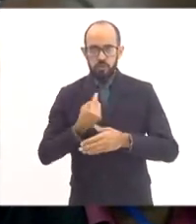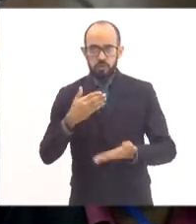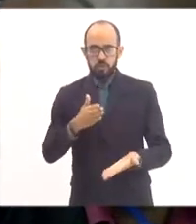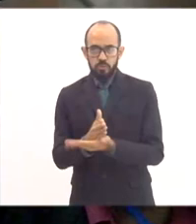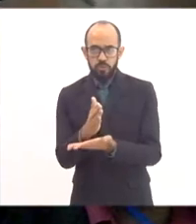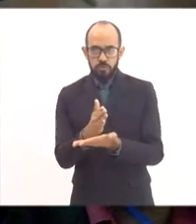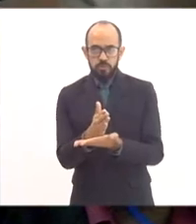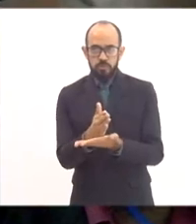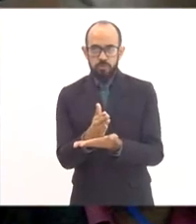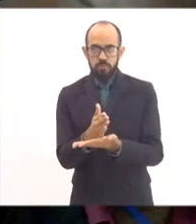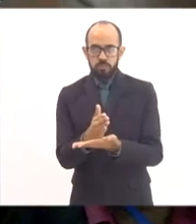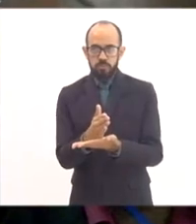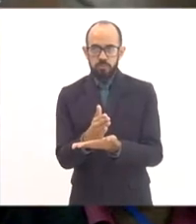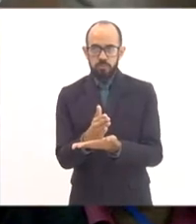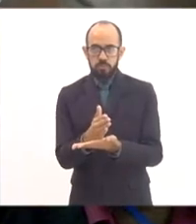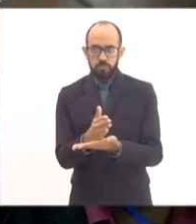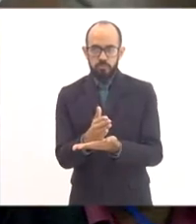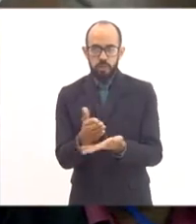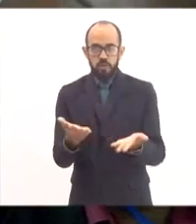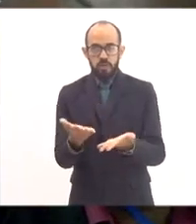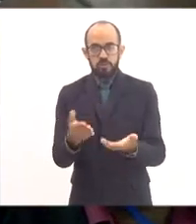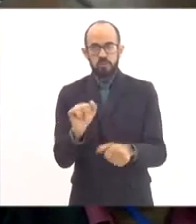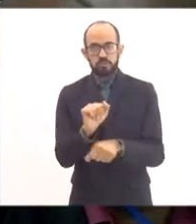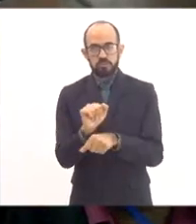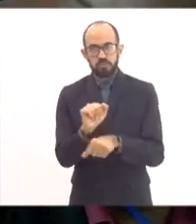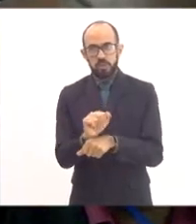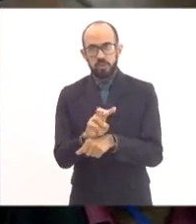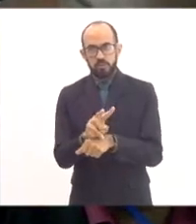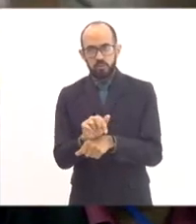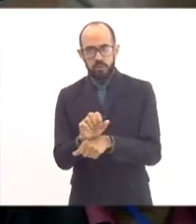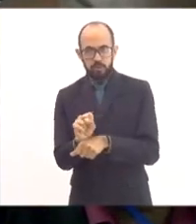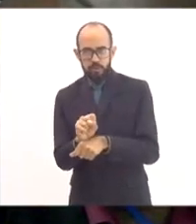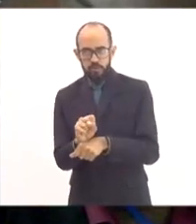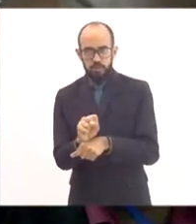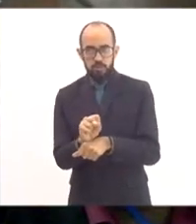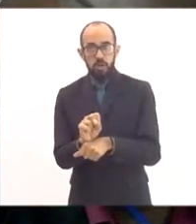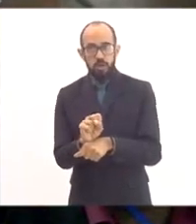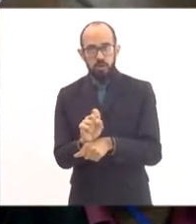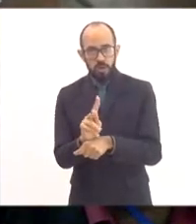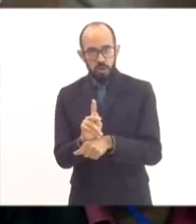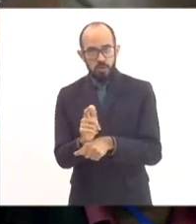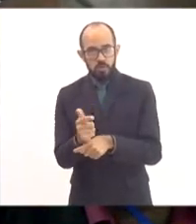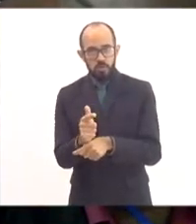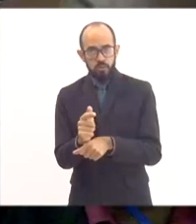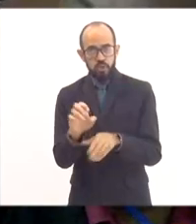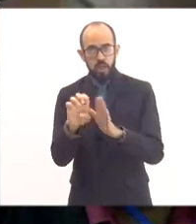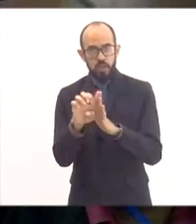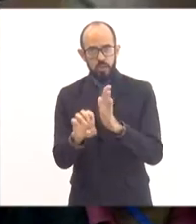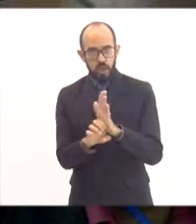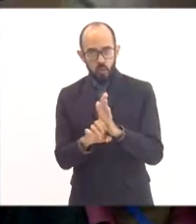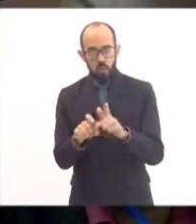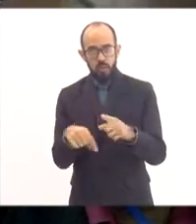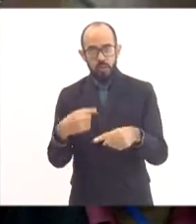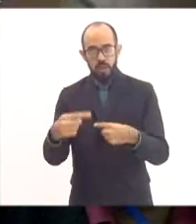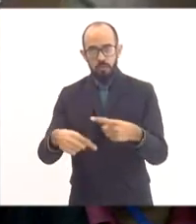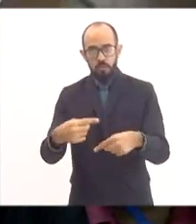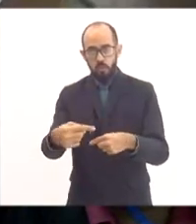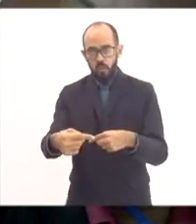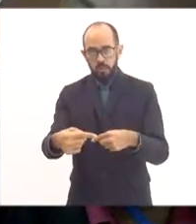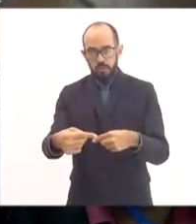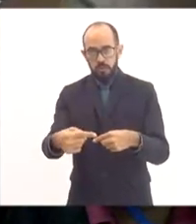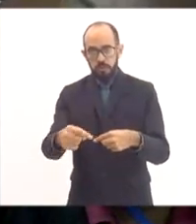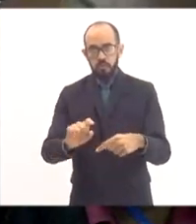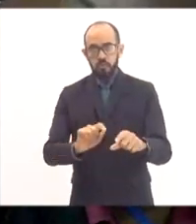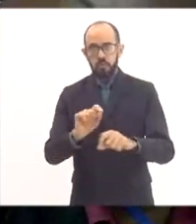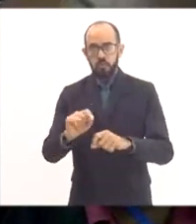passamos a estar dentro do número de vagas. Tudo bem, não tinha edital. posteriormente, em vez de